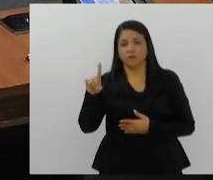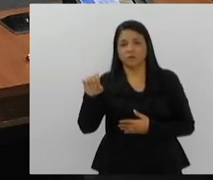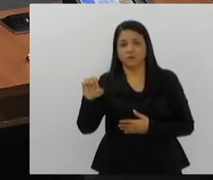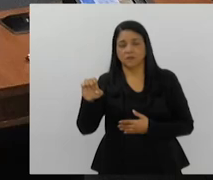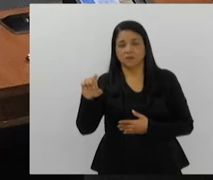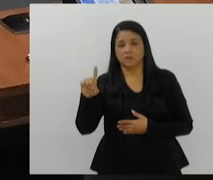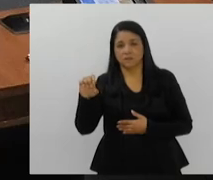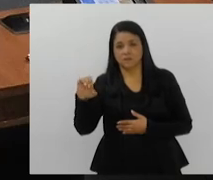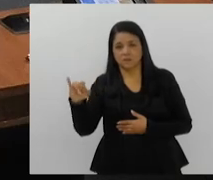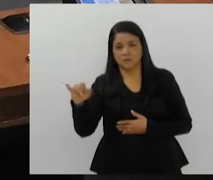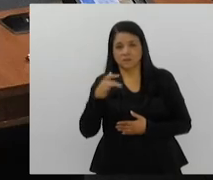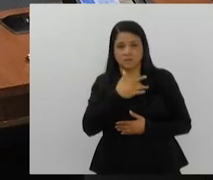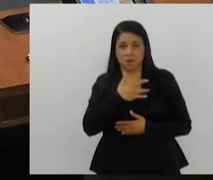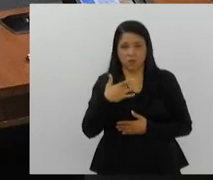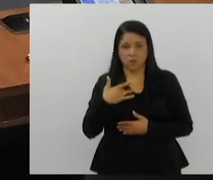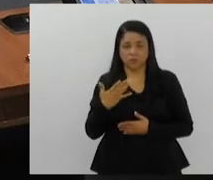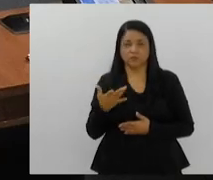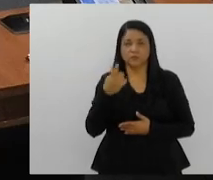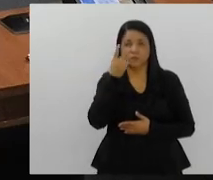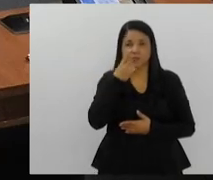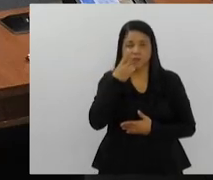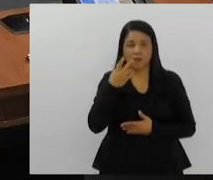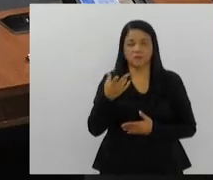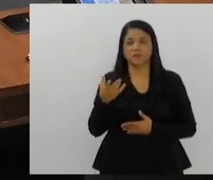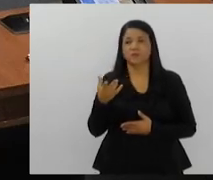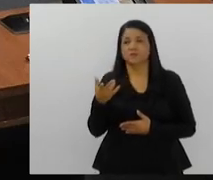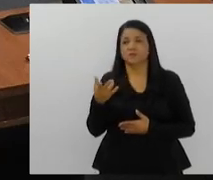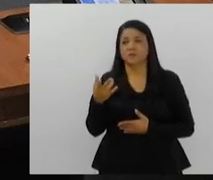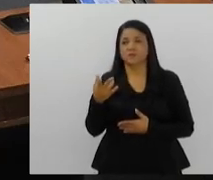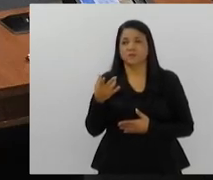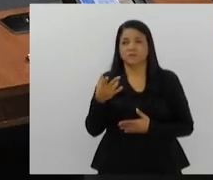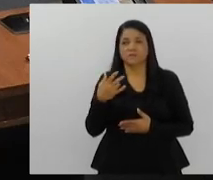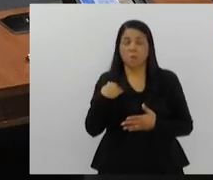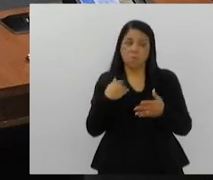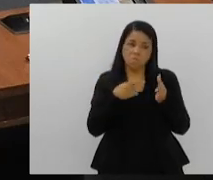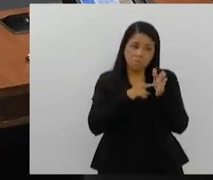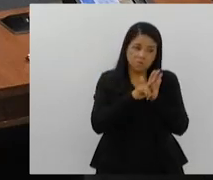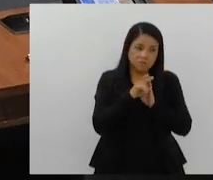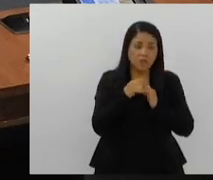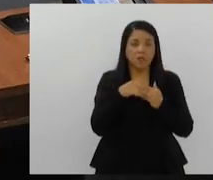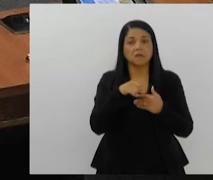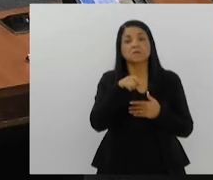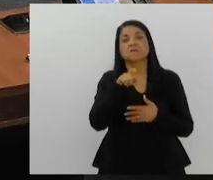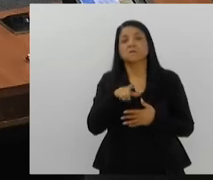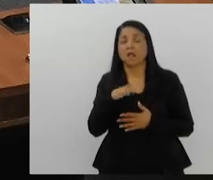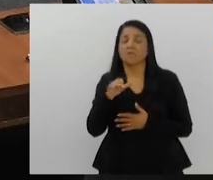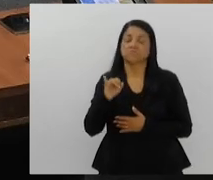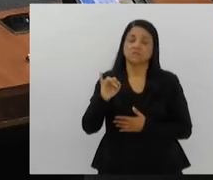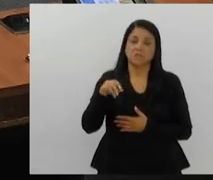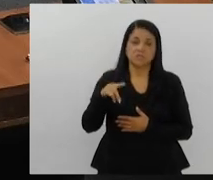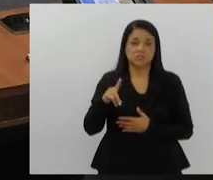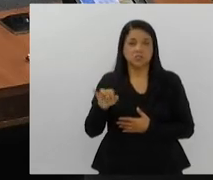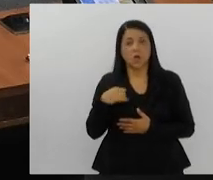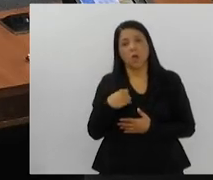deputado, quem mais que levantou a mão? Nós vamos sondar. Podendo, a deputada Índia, o deputado TH